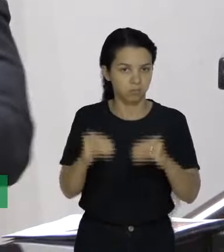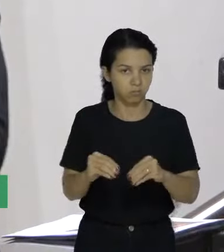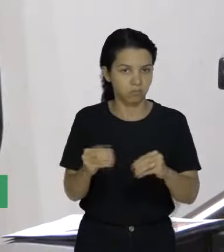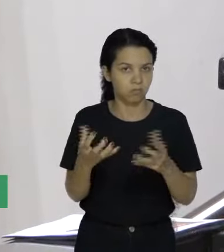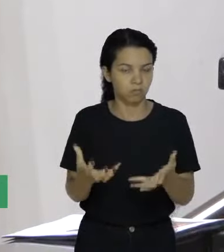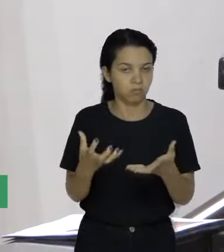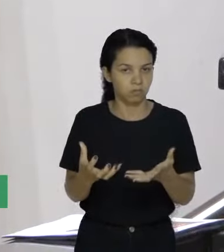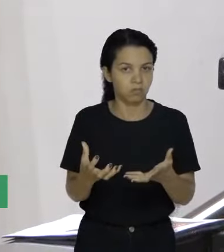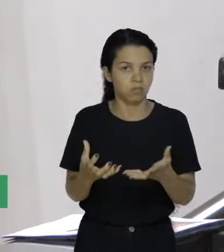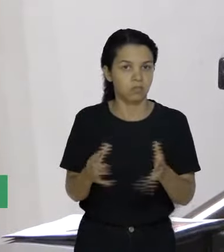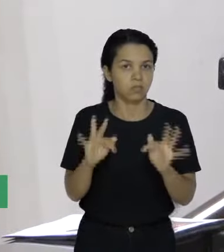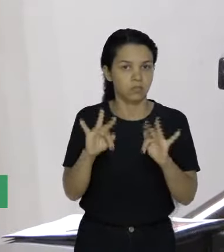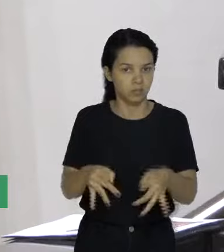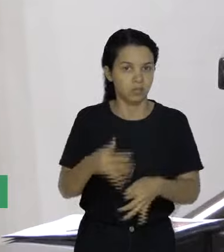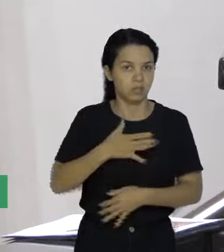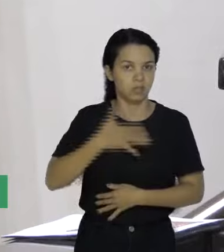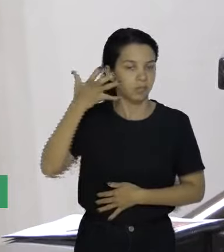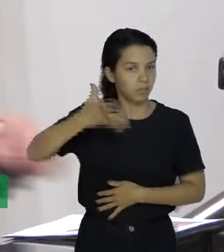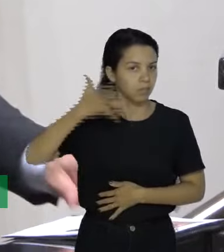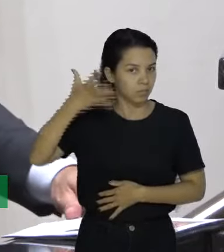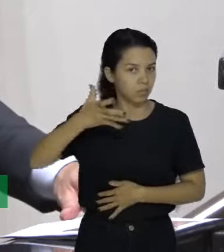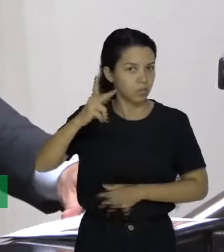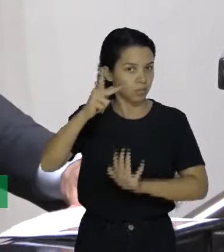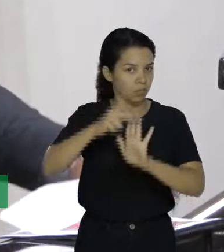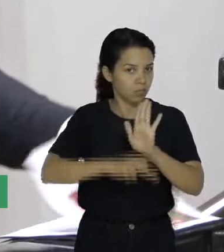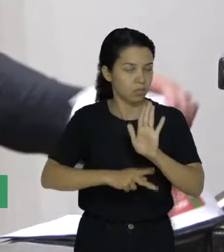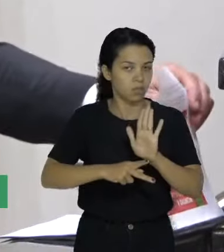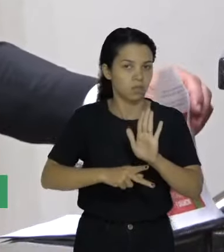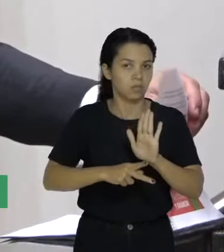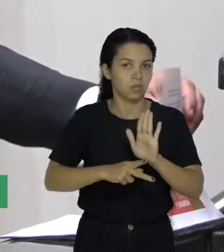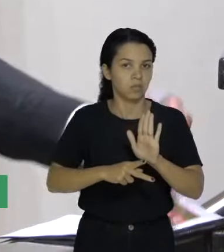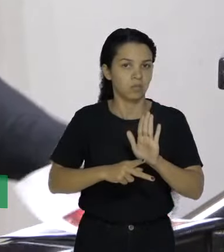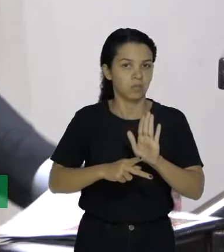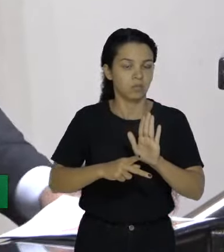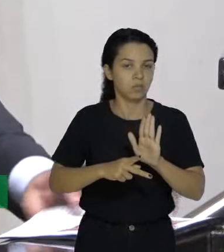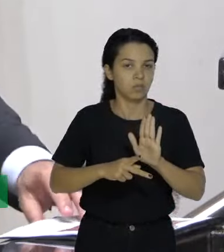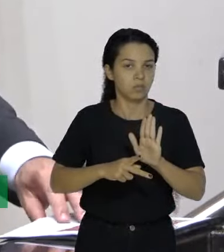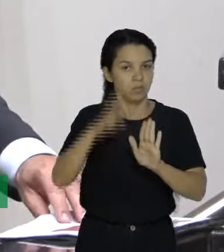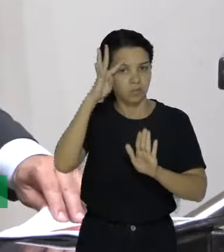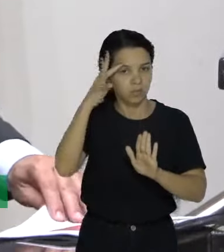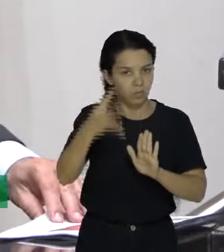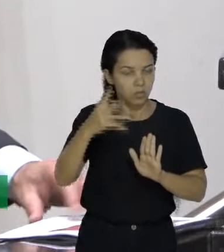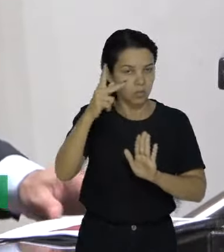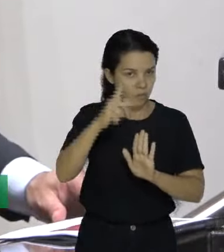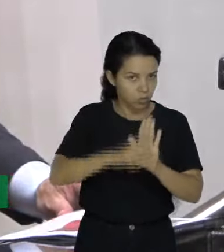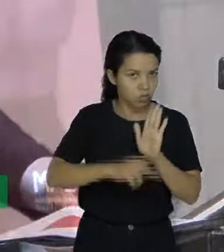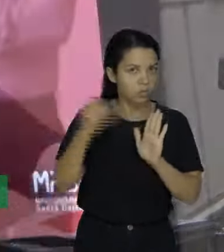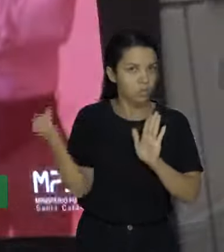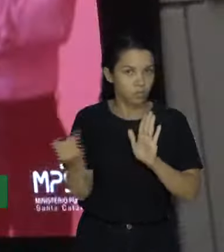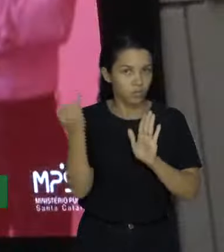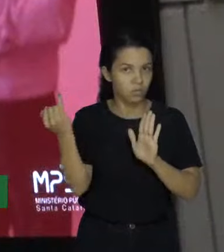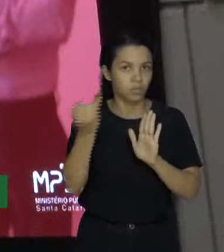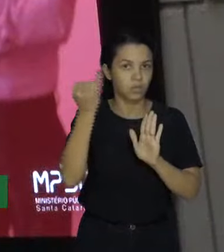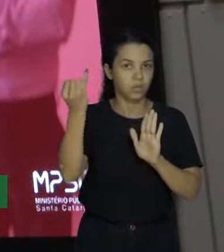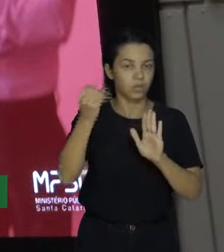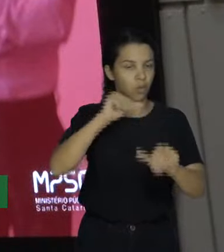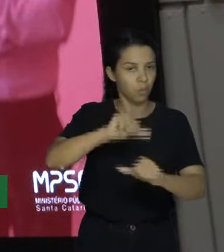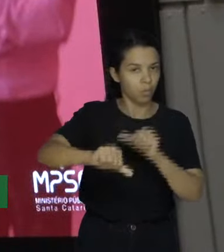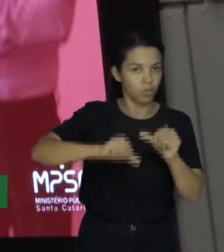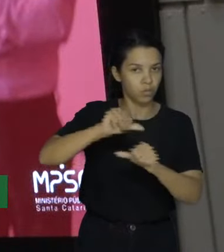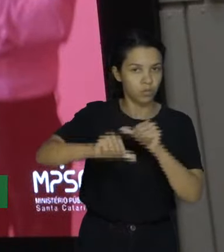encaminho para o final da minha fala projetos resolutivos projetos importantes de modificação